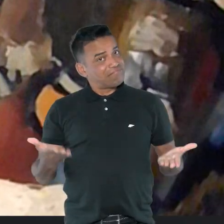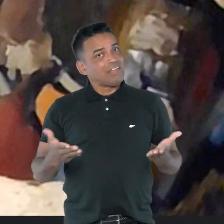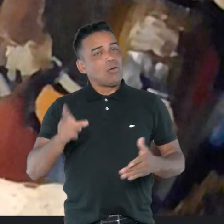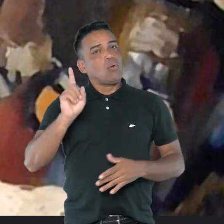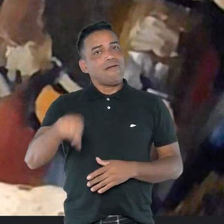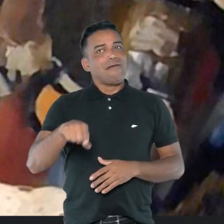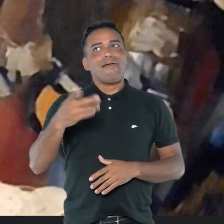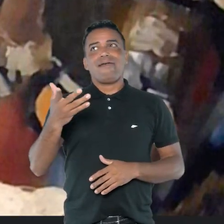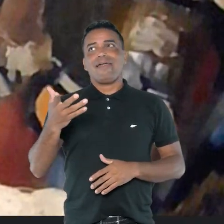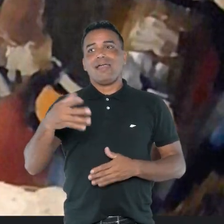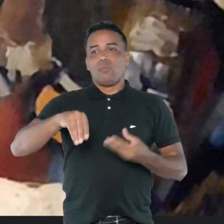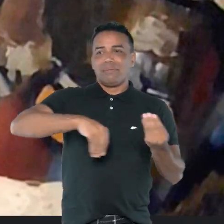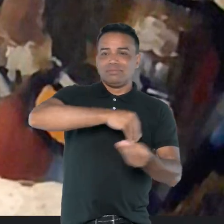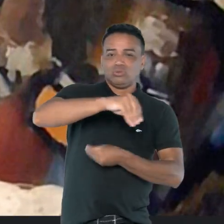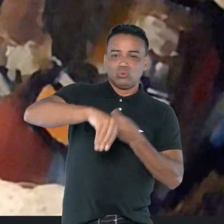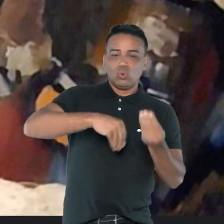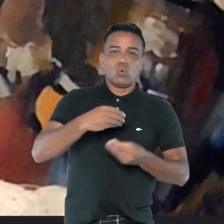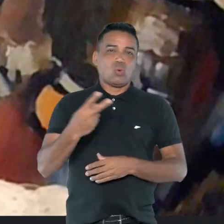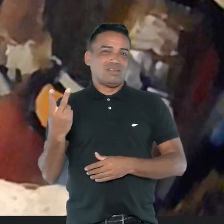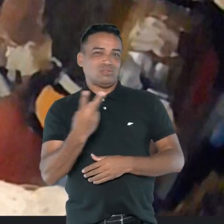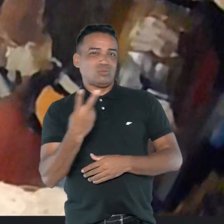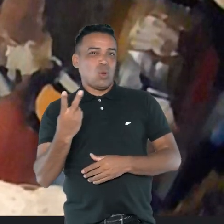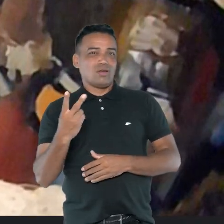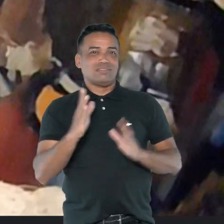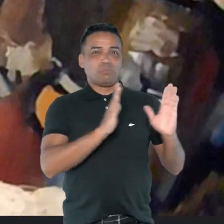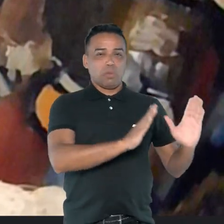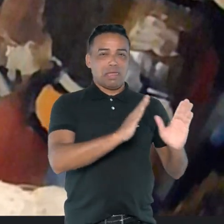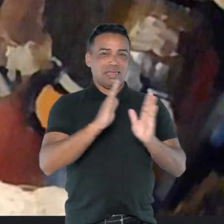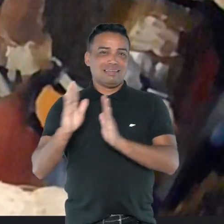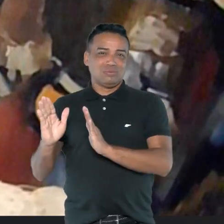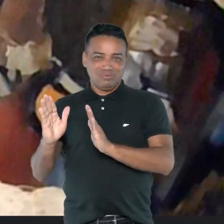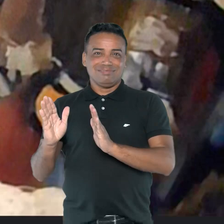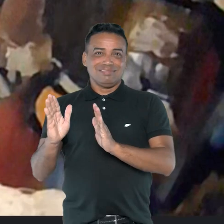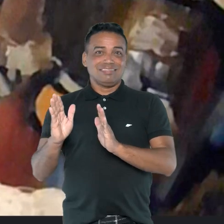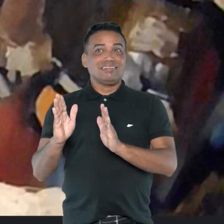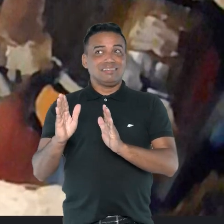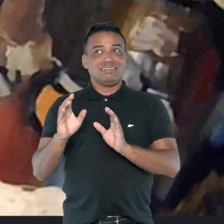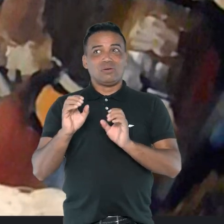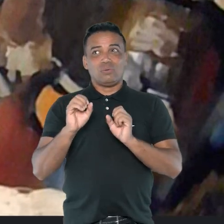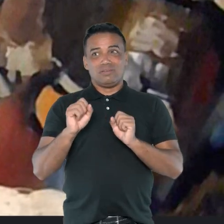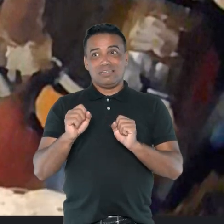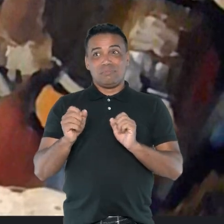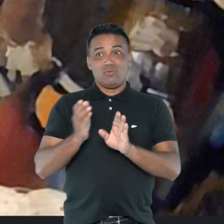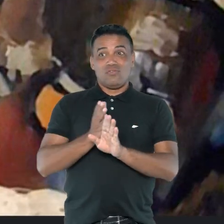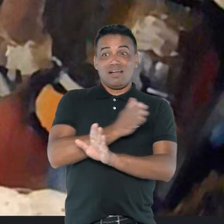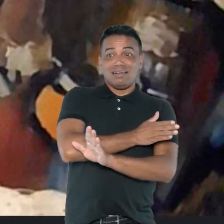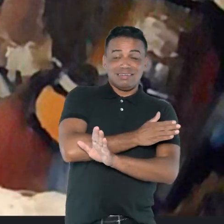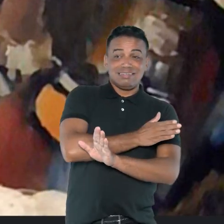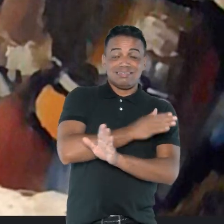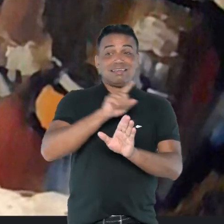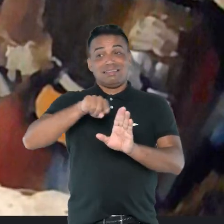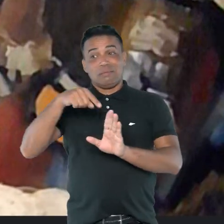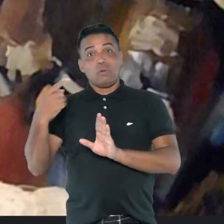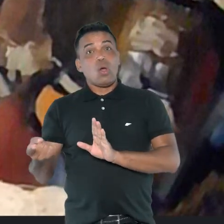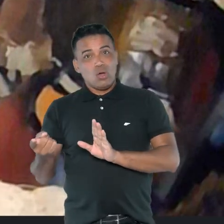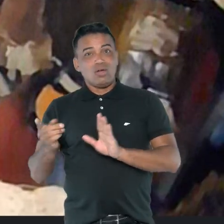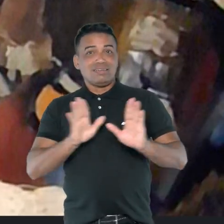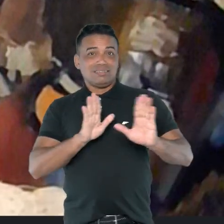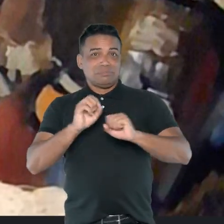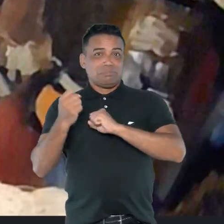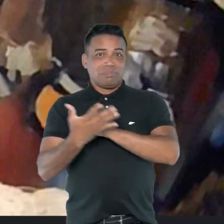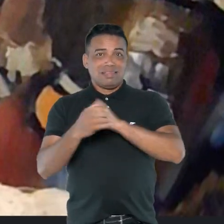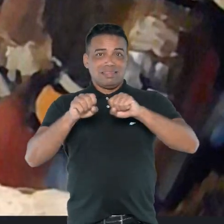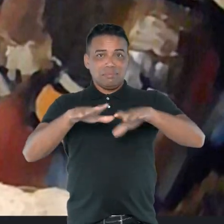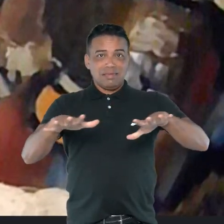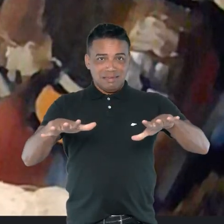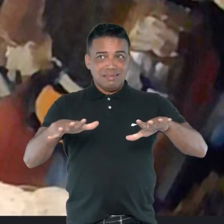Então, foi uma mistura das duas coisas. Assim. Eu acho que tanto o puerpério quanto a pandemia em si